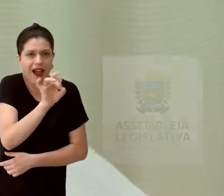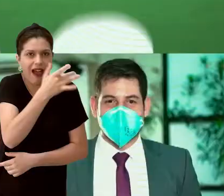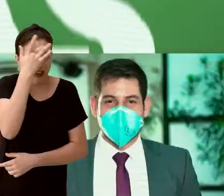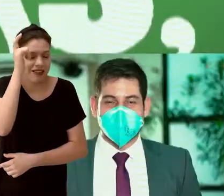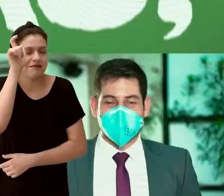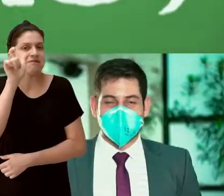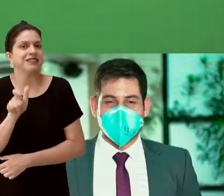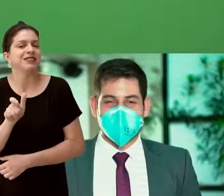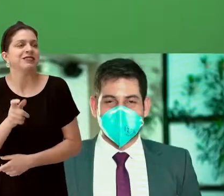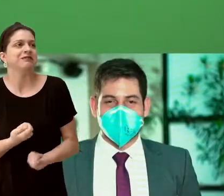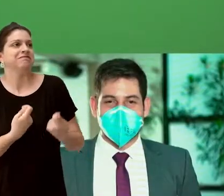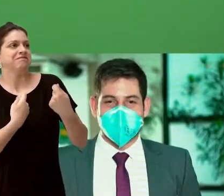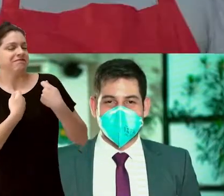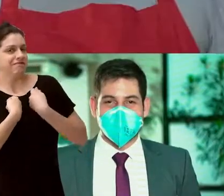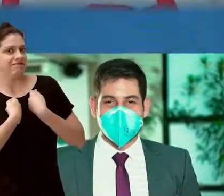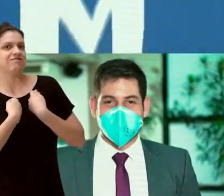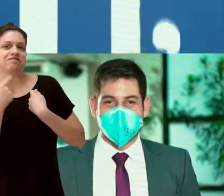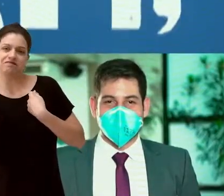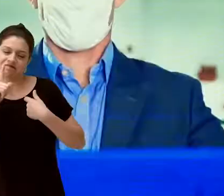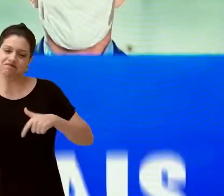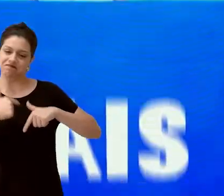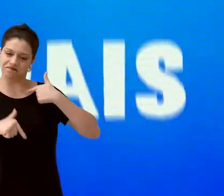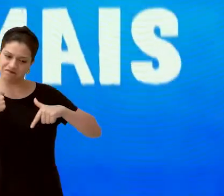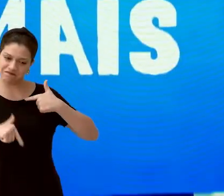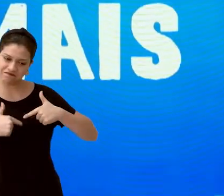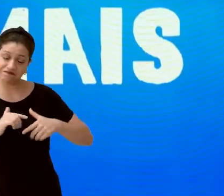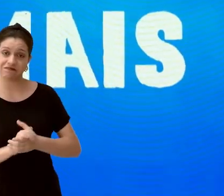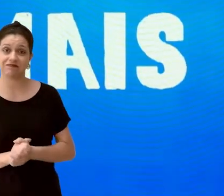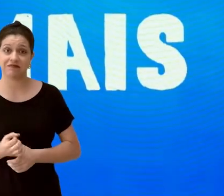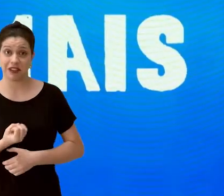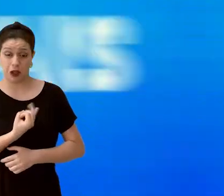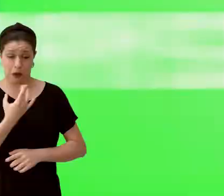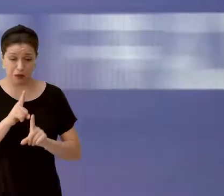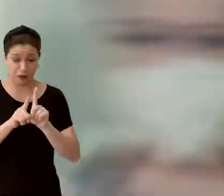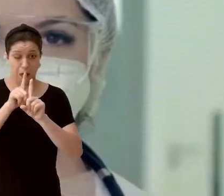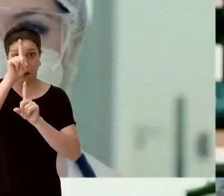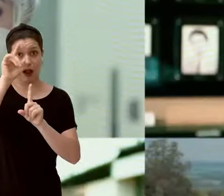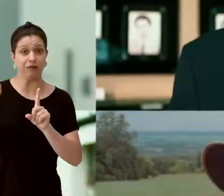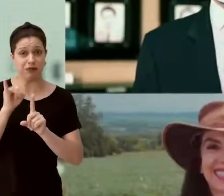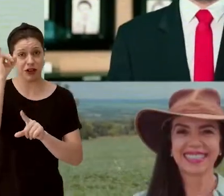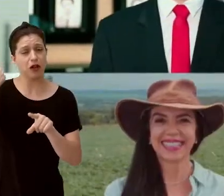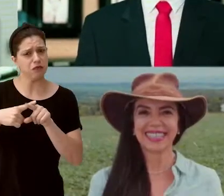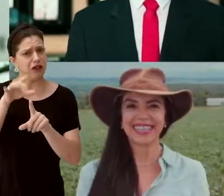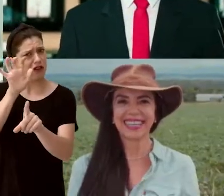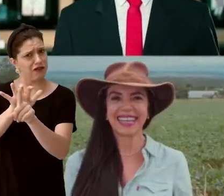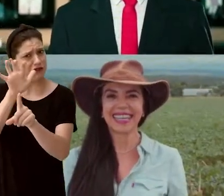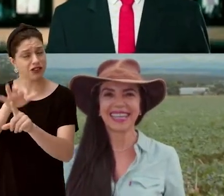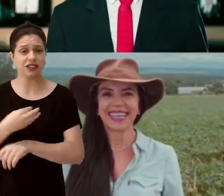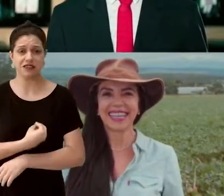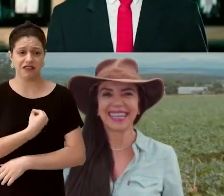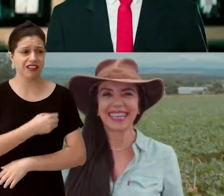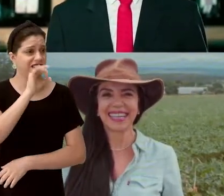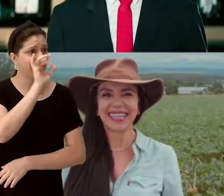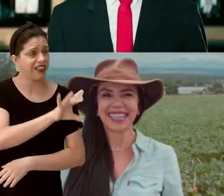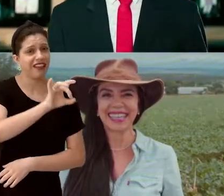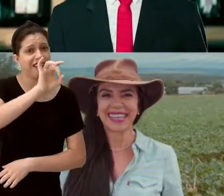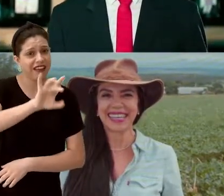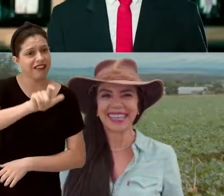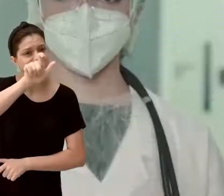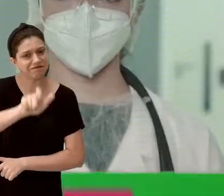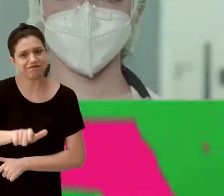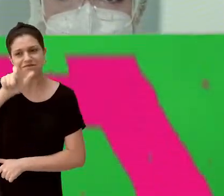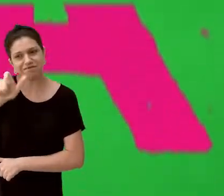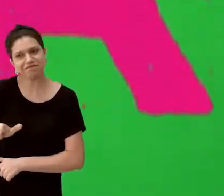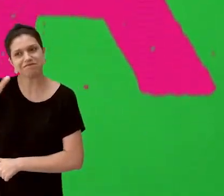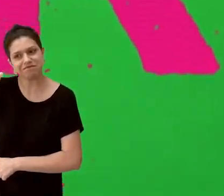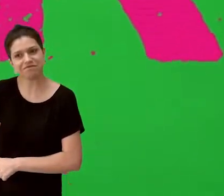as histórias das pessoas que nos inspiram e motivam a fazer sempre mais. Os números só são importantes porque impactam diretamente a